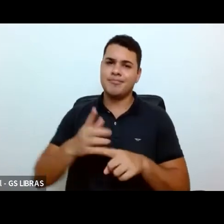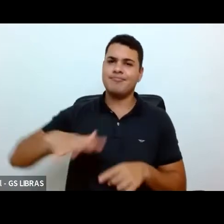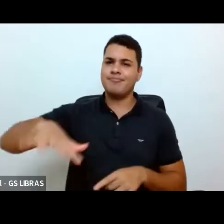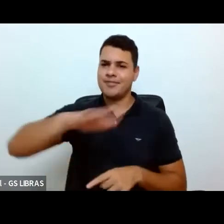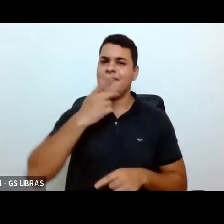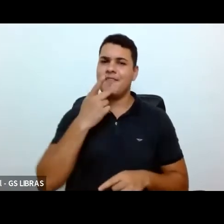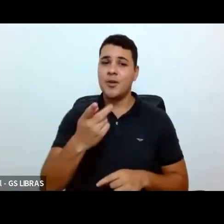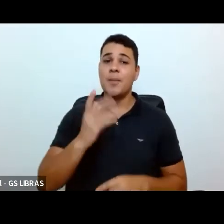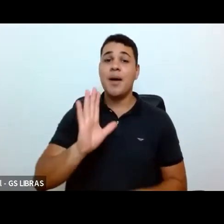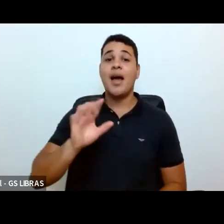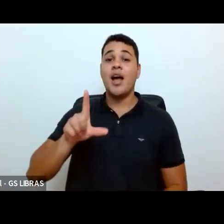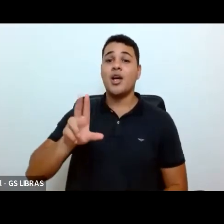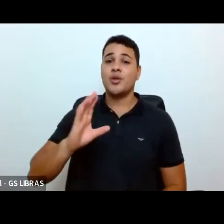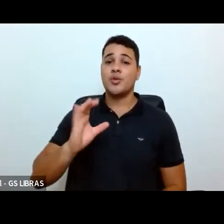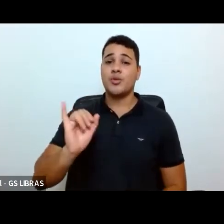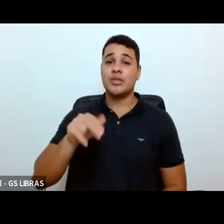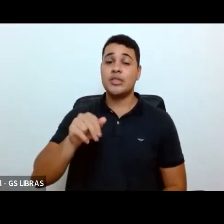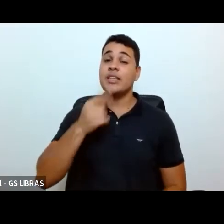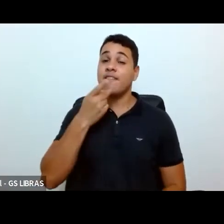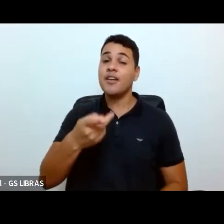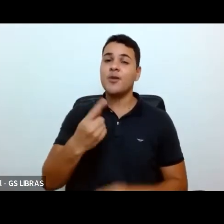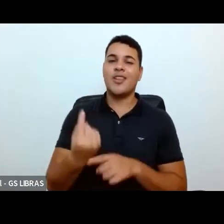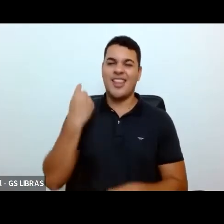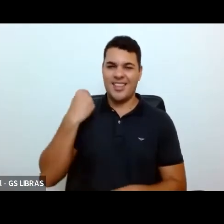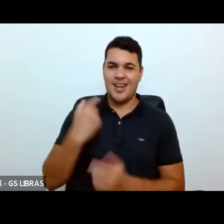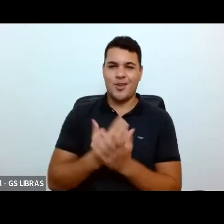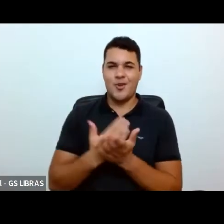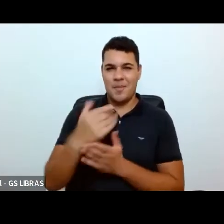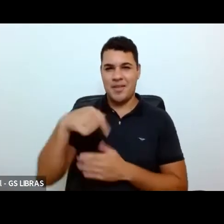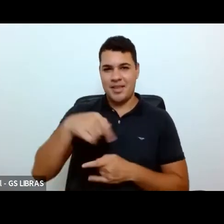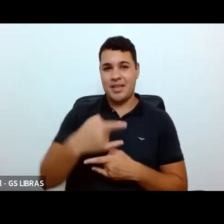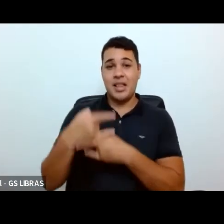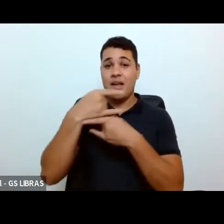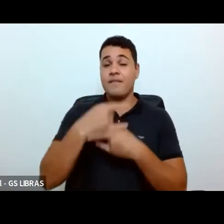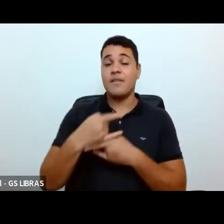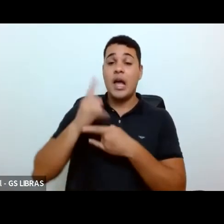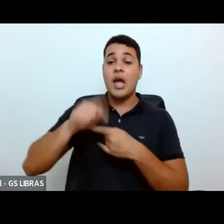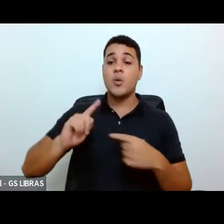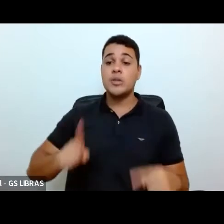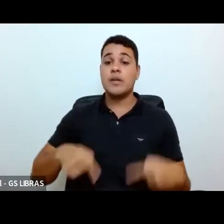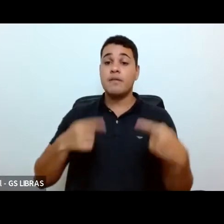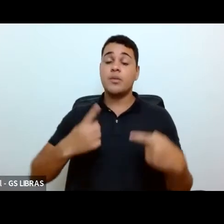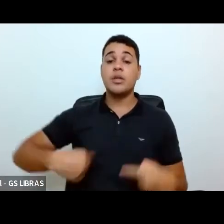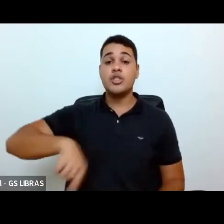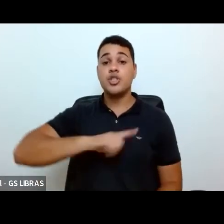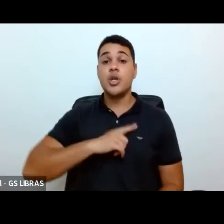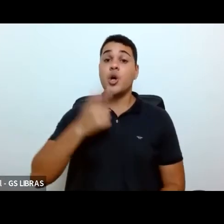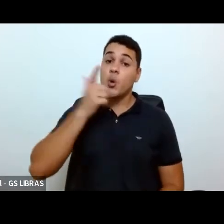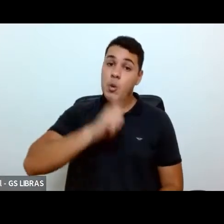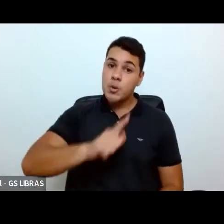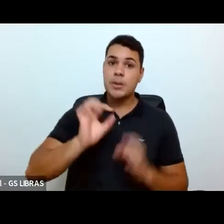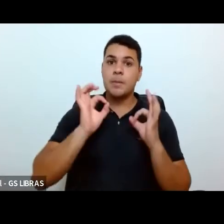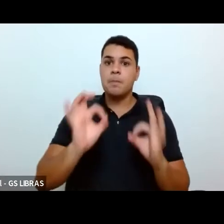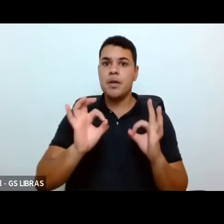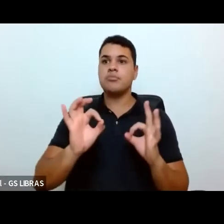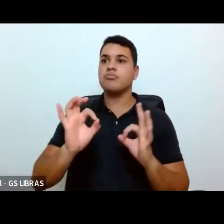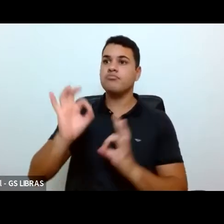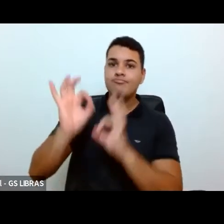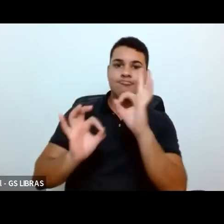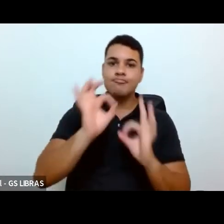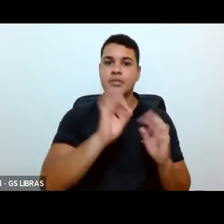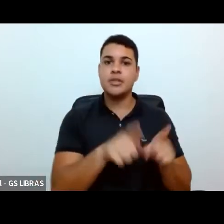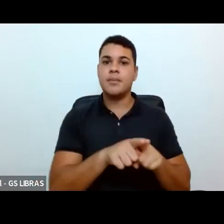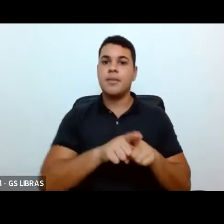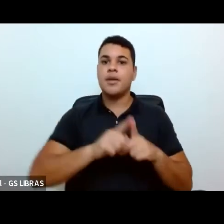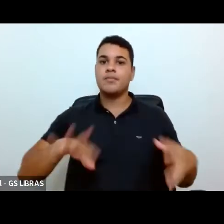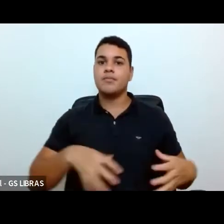o começo, né, esses desafios da gente fazer essa construção dentro desses lugares diferentes entre nós, mas eu acho que a gente